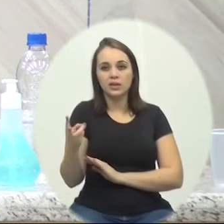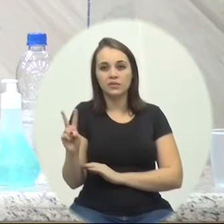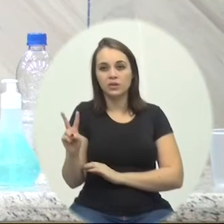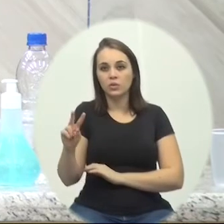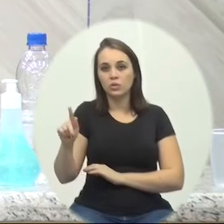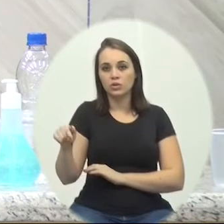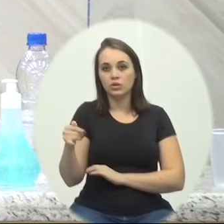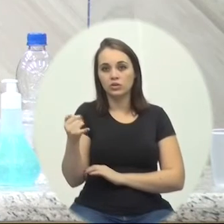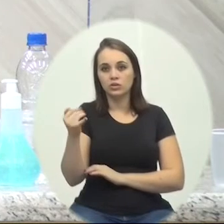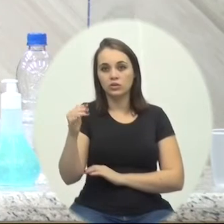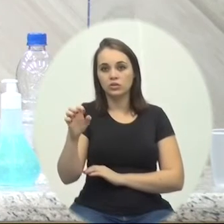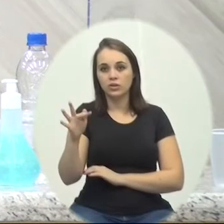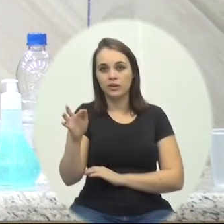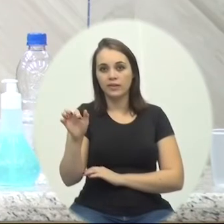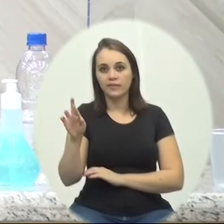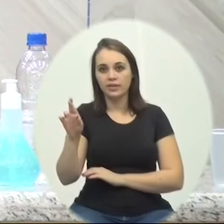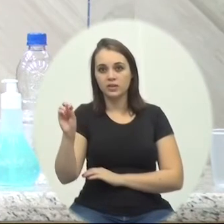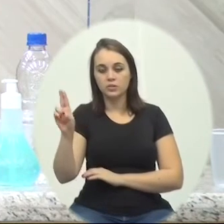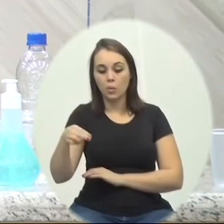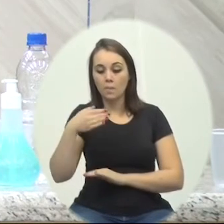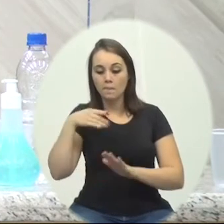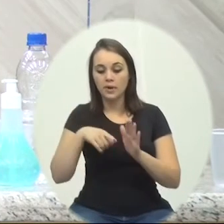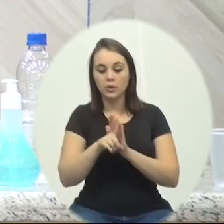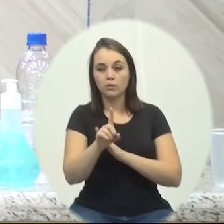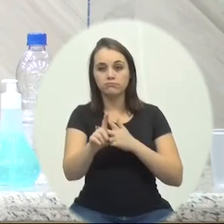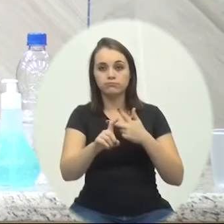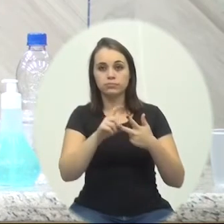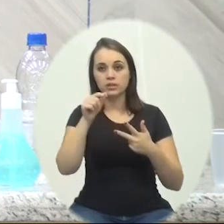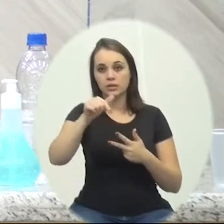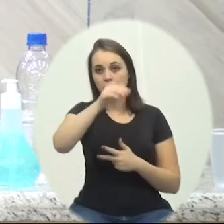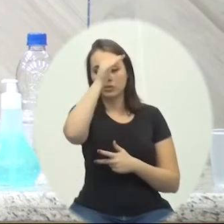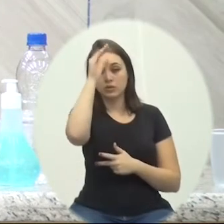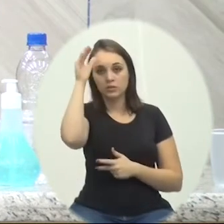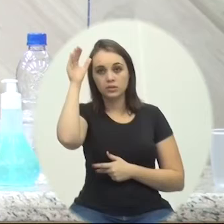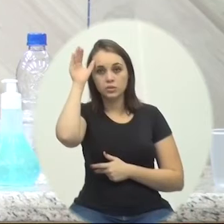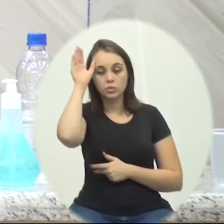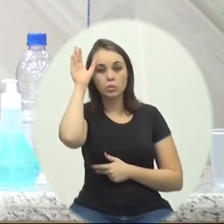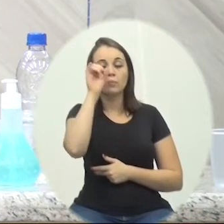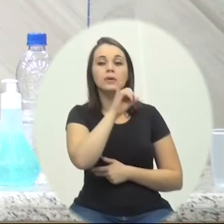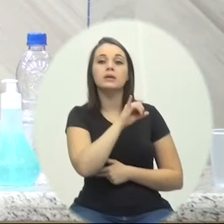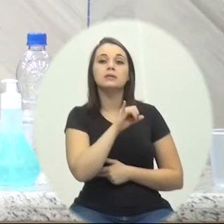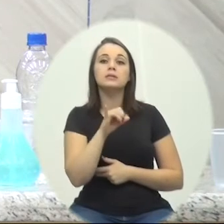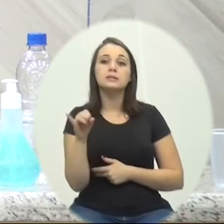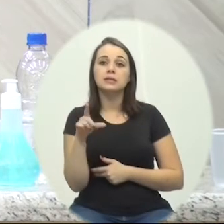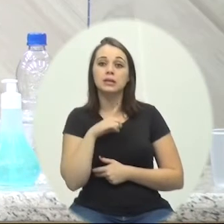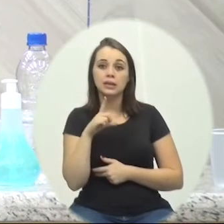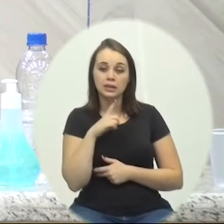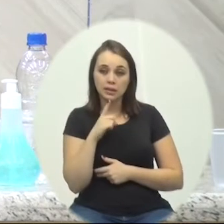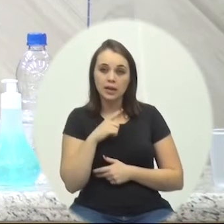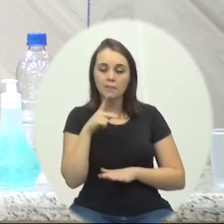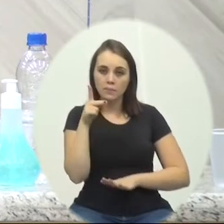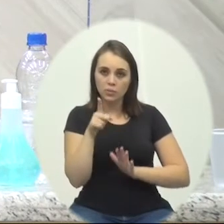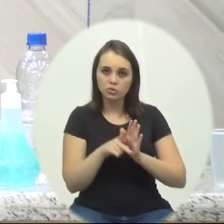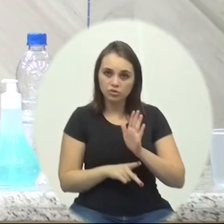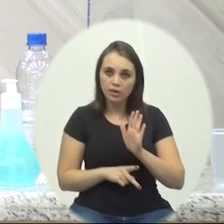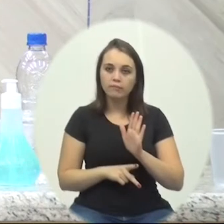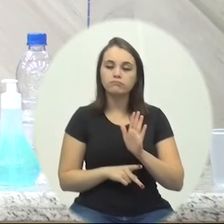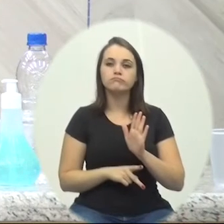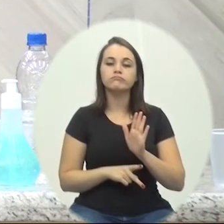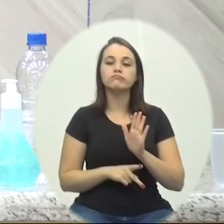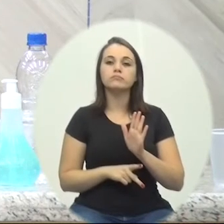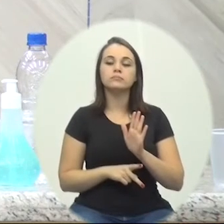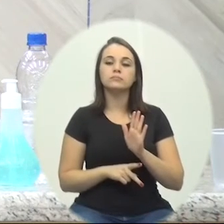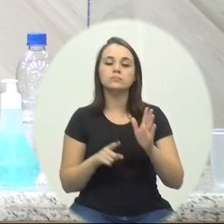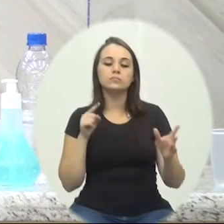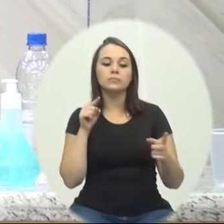Monteiro, envio de expediente ao chefe do Poder Executivo Municipal, perguntando, primeiro, se existe algum projeto em andamento